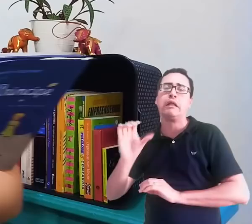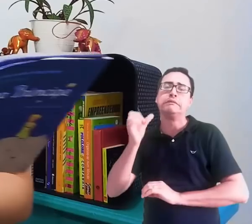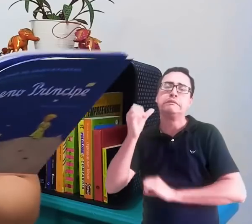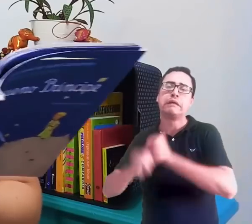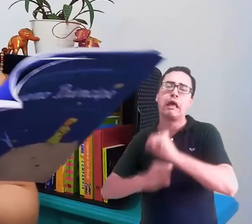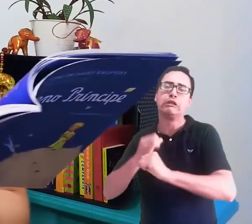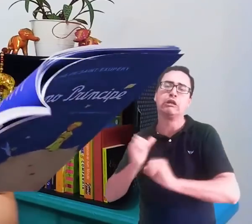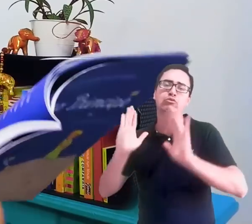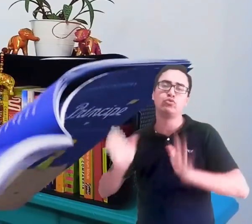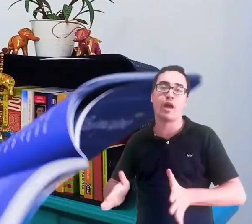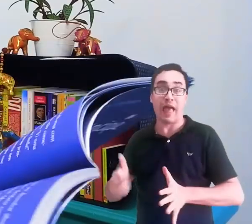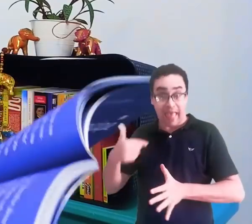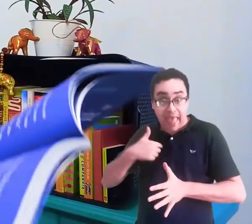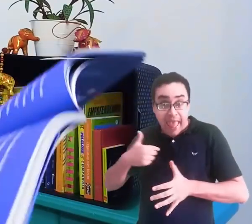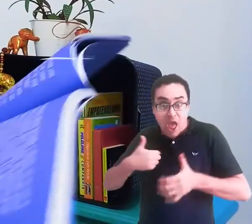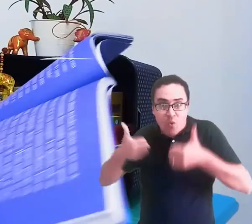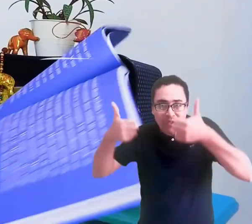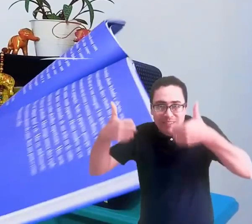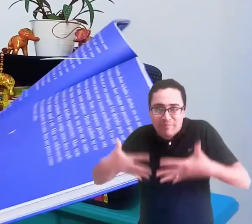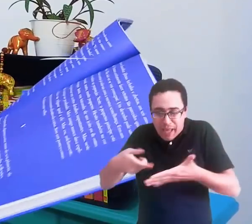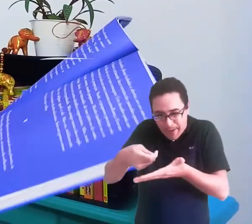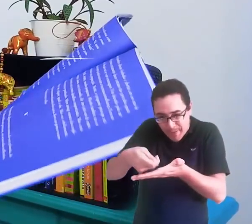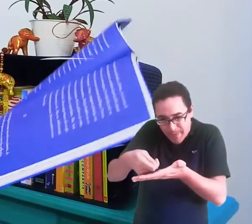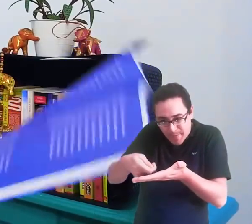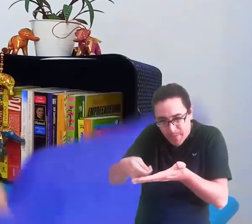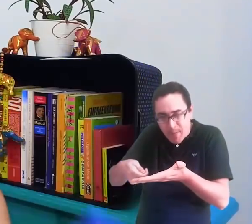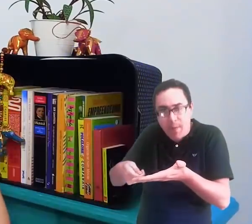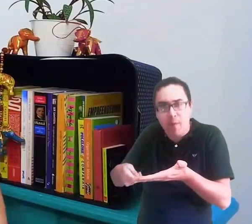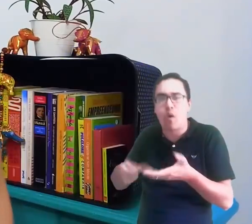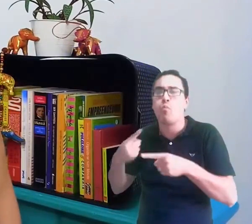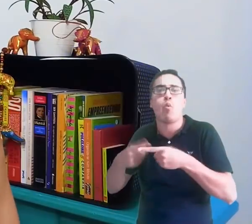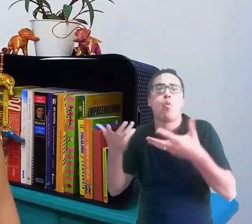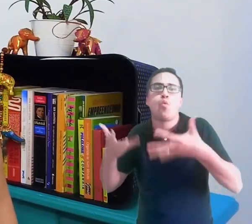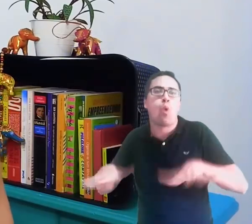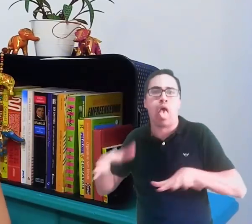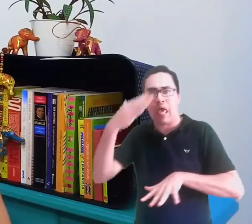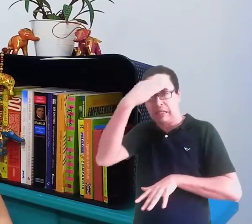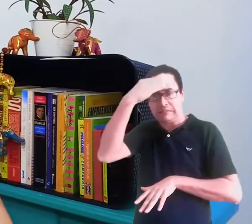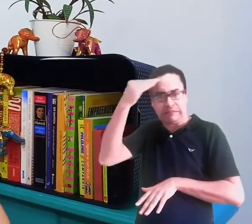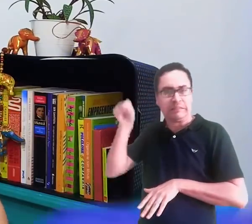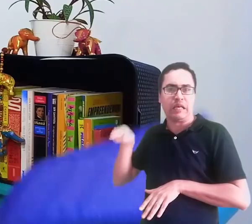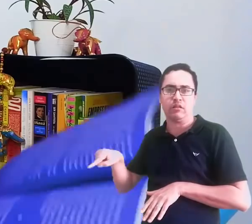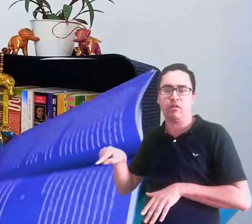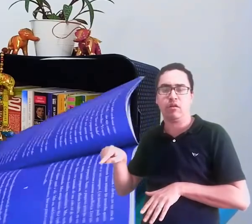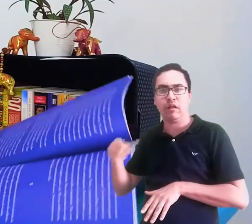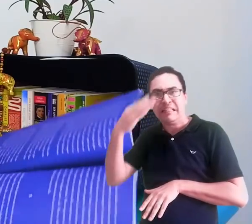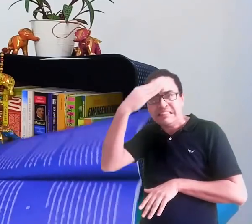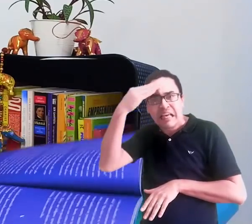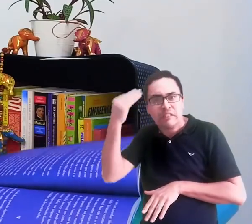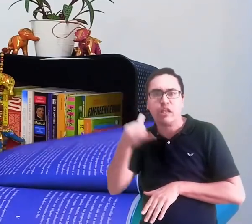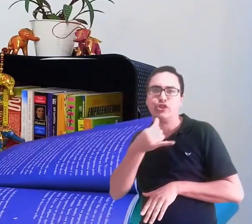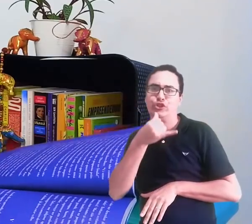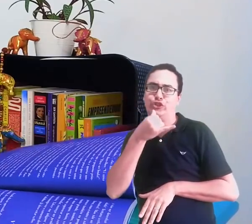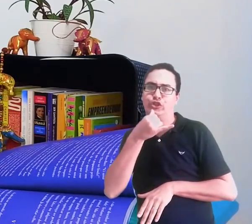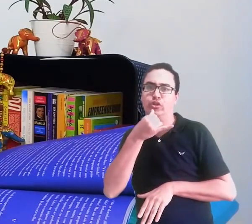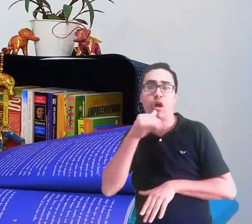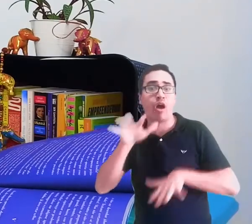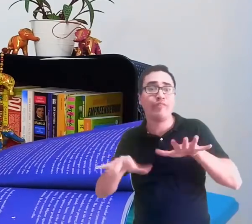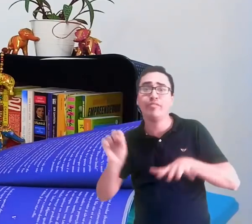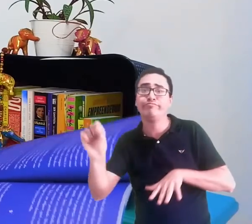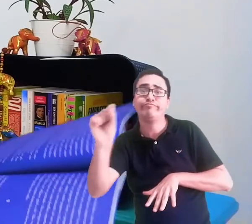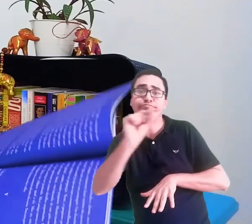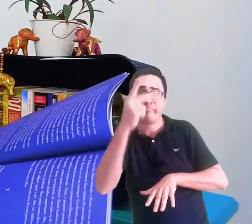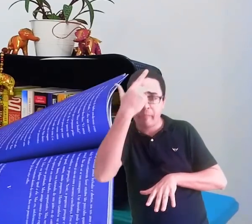aqui, é justamente para não esquecê-lo. É triste esquecer um amigo. Nem todo mundo teve